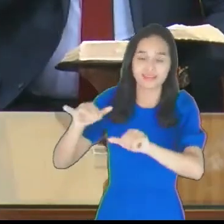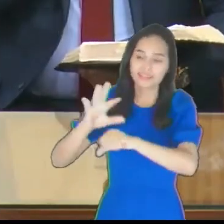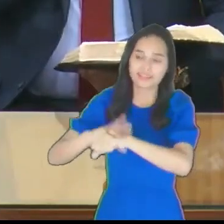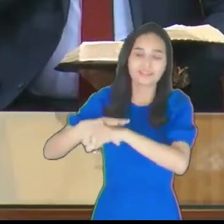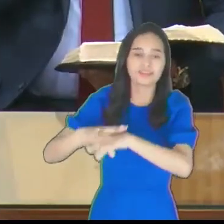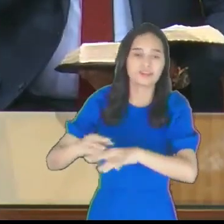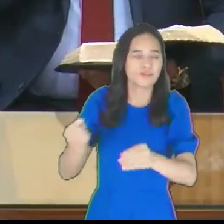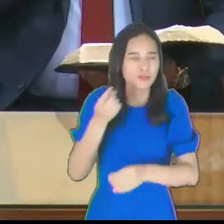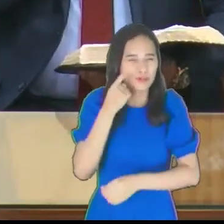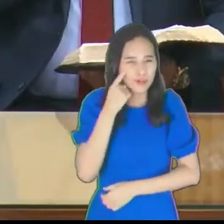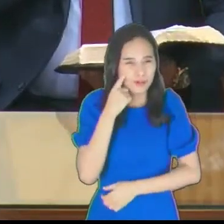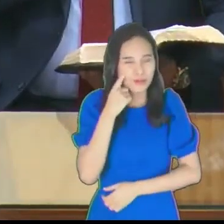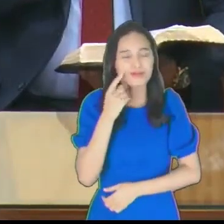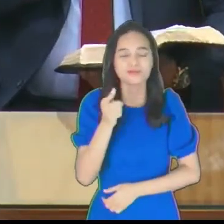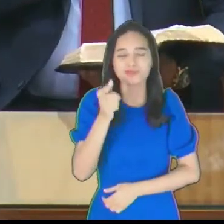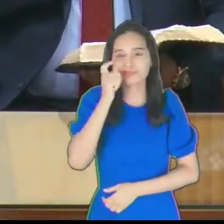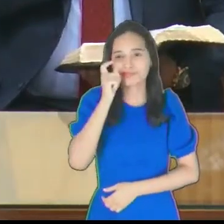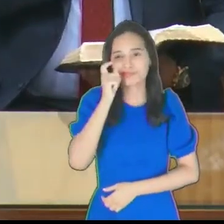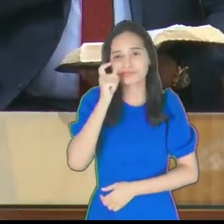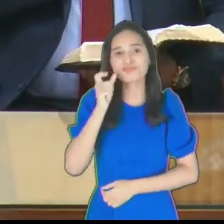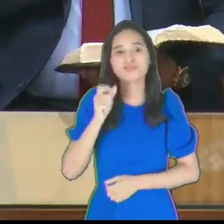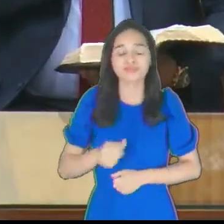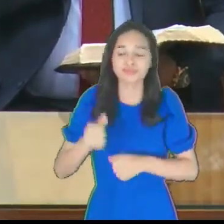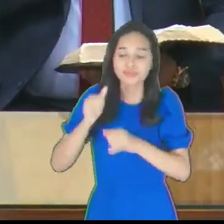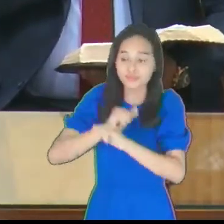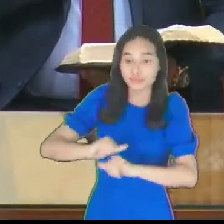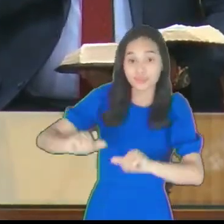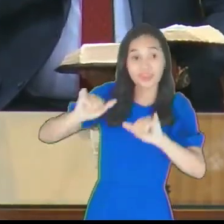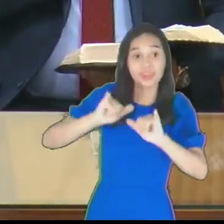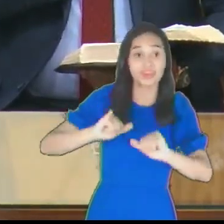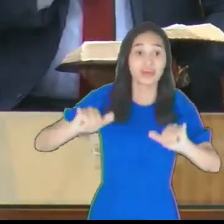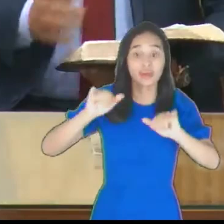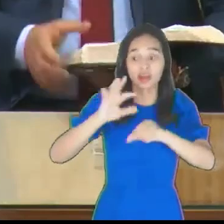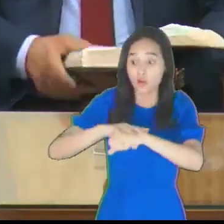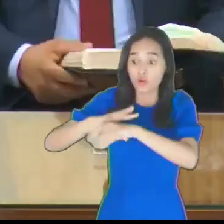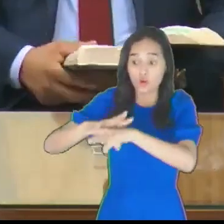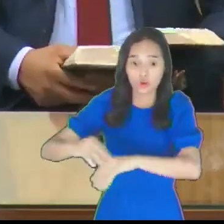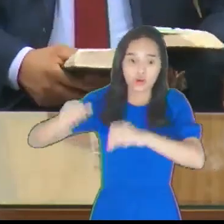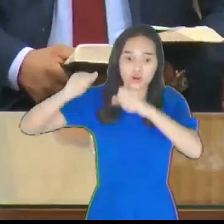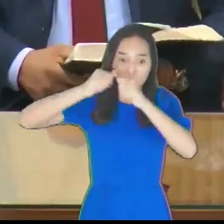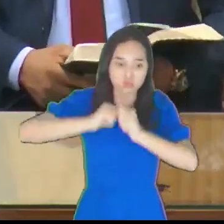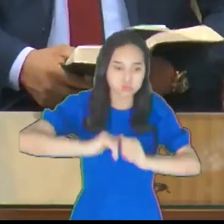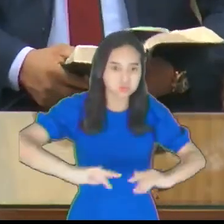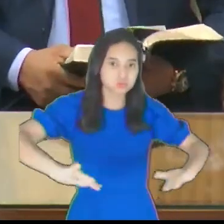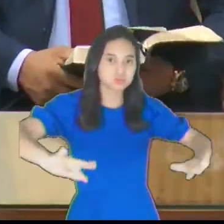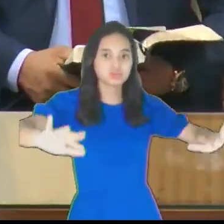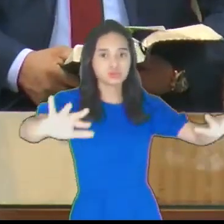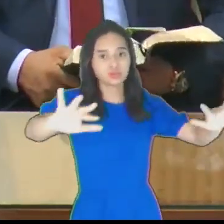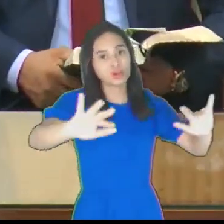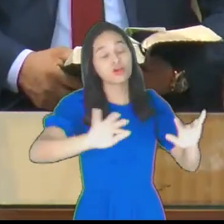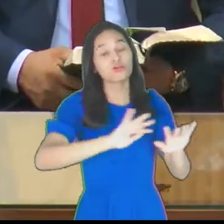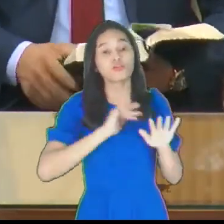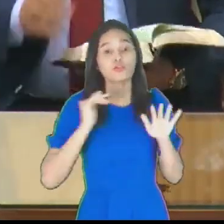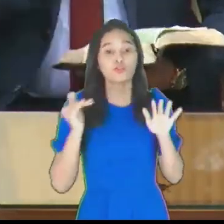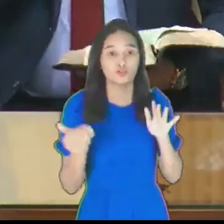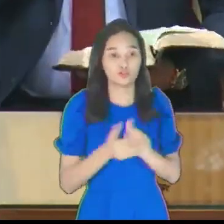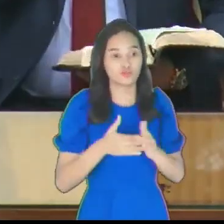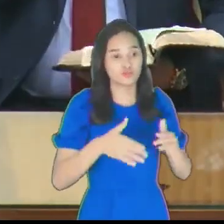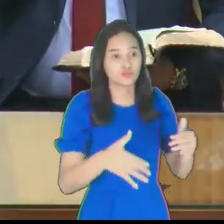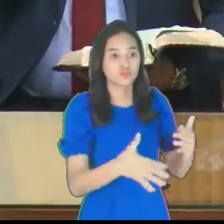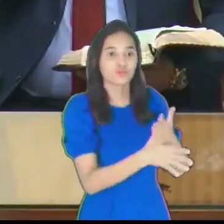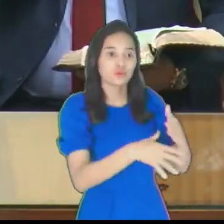coisa interessante. A notícia da cura se espalhou por todos os reinos vizinhos.